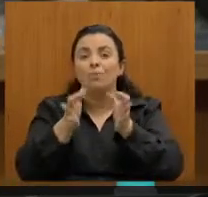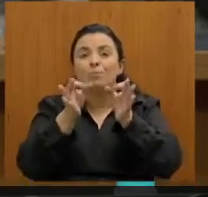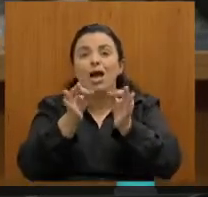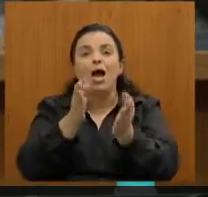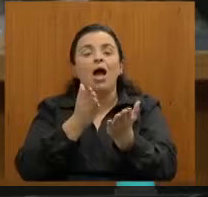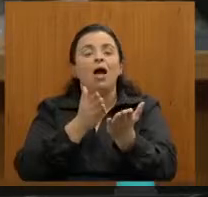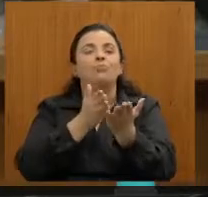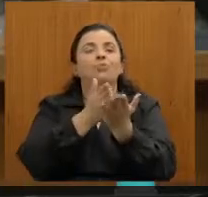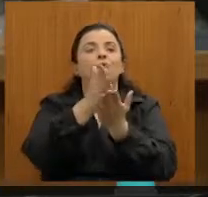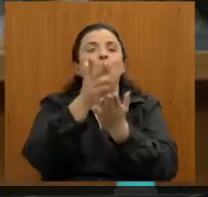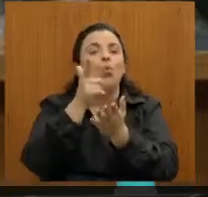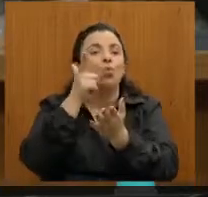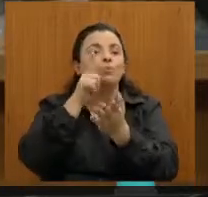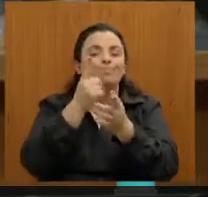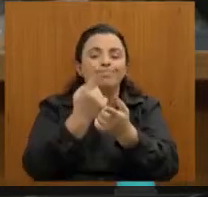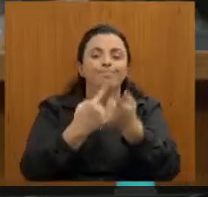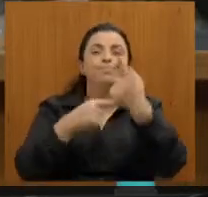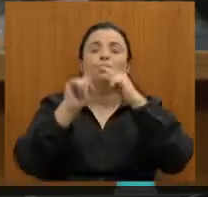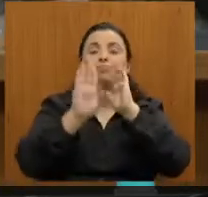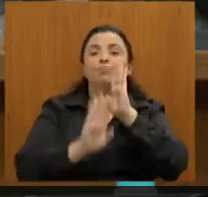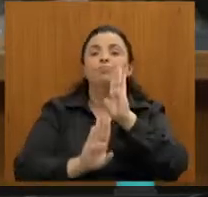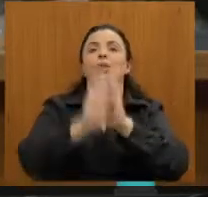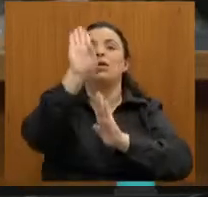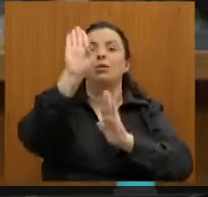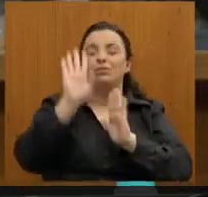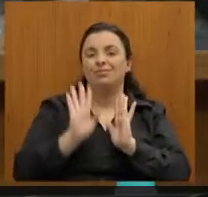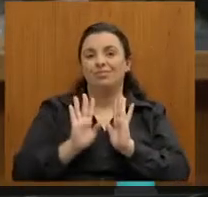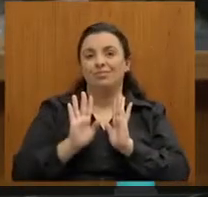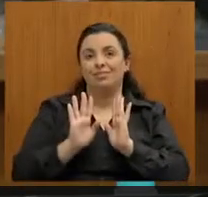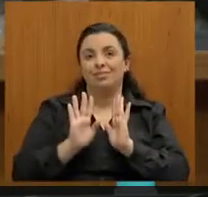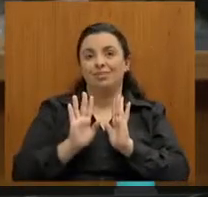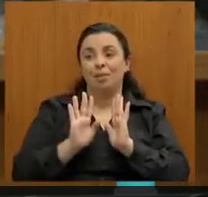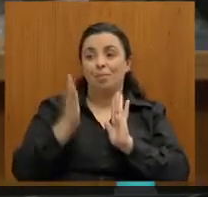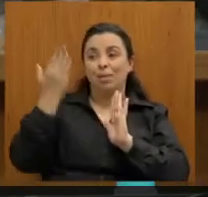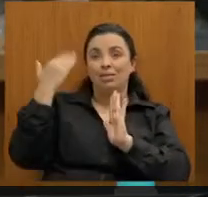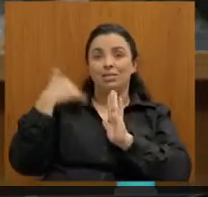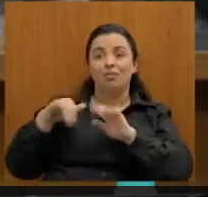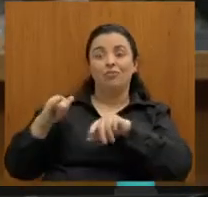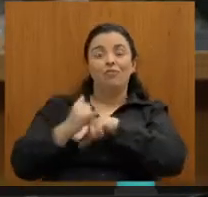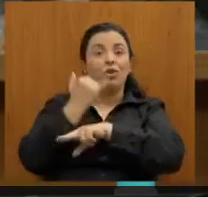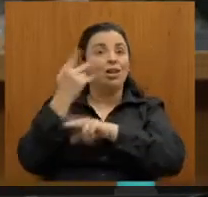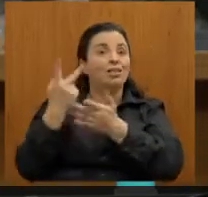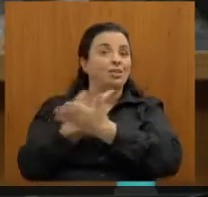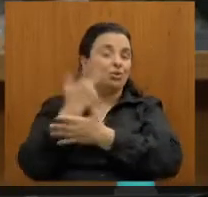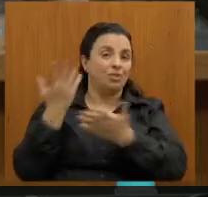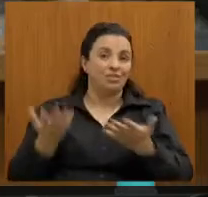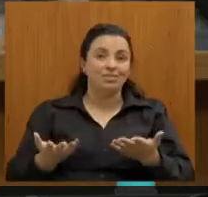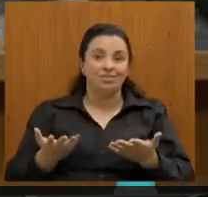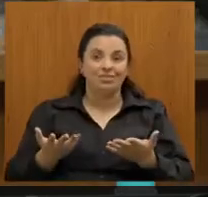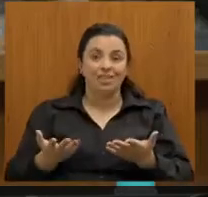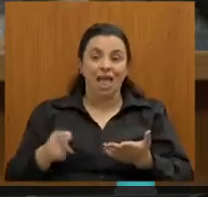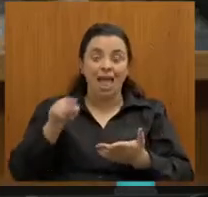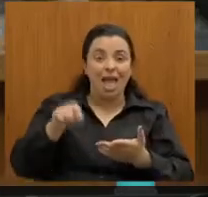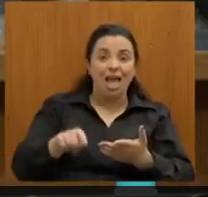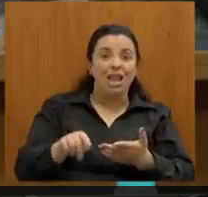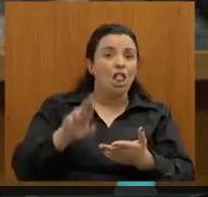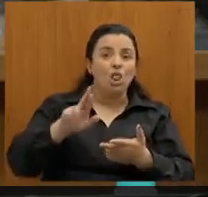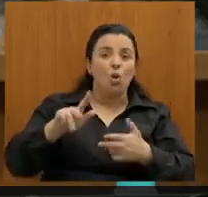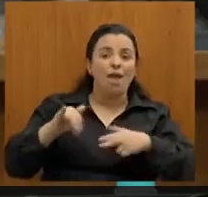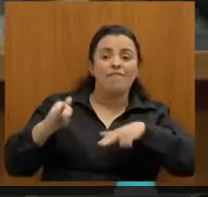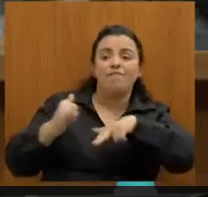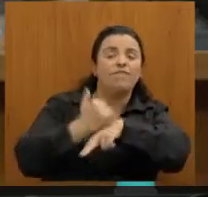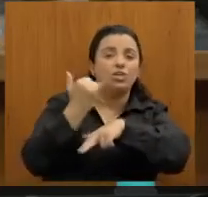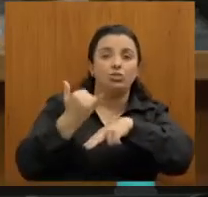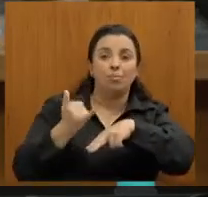superar o processo de violência pelo qual ela passou e ela não é vítima ela